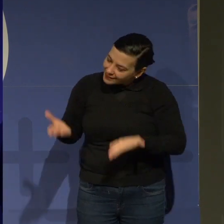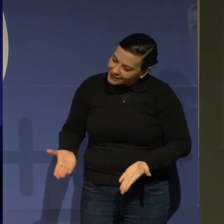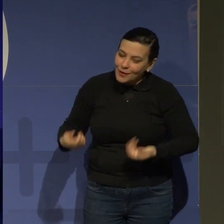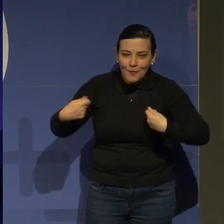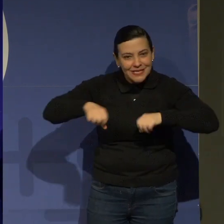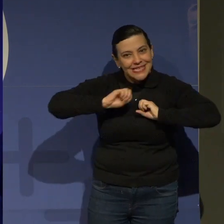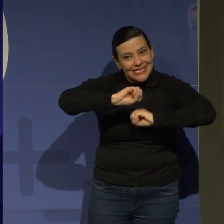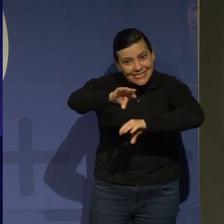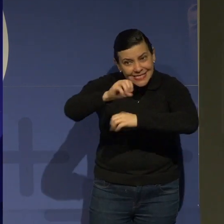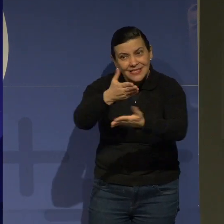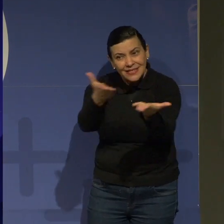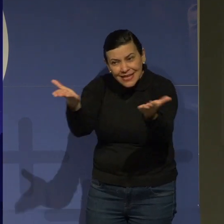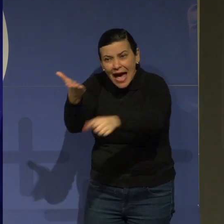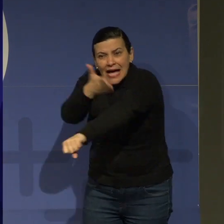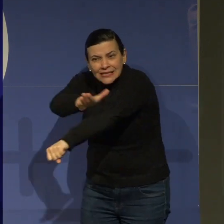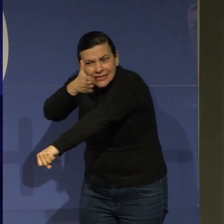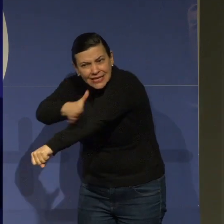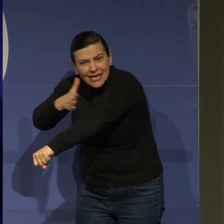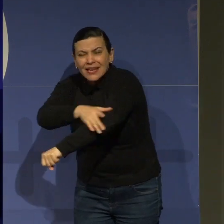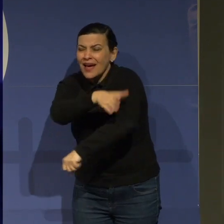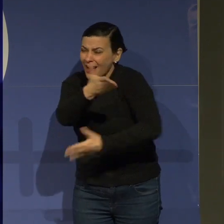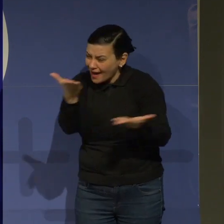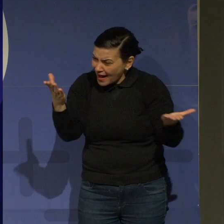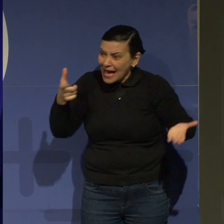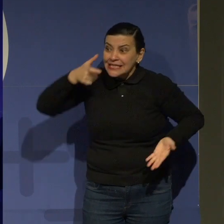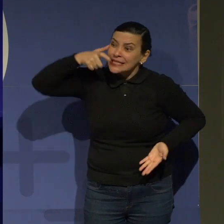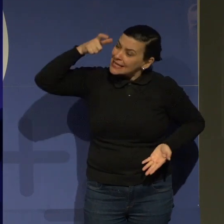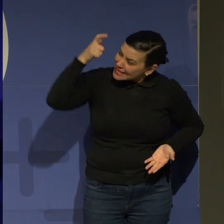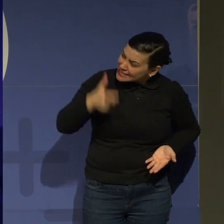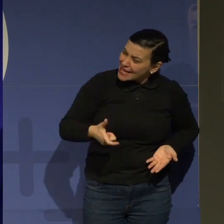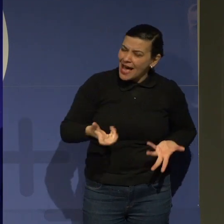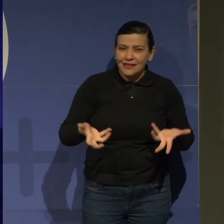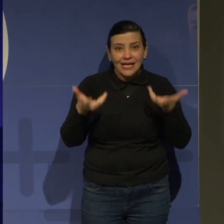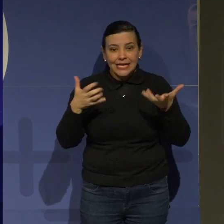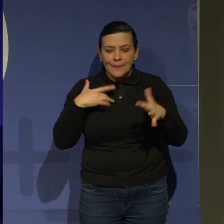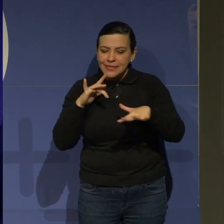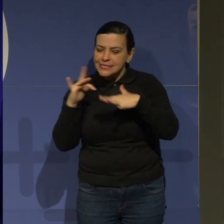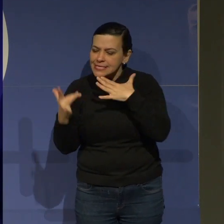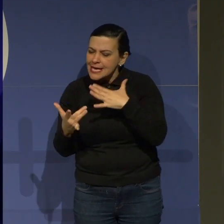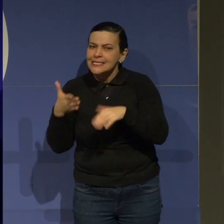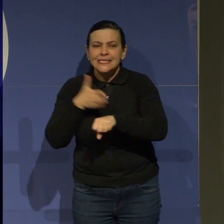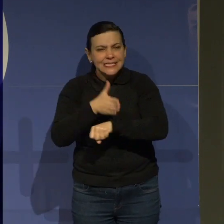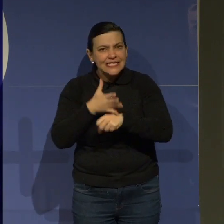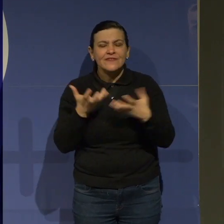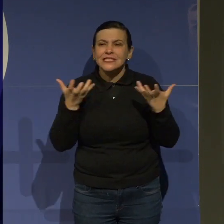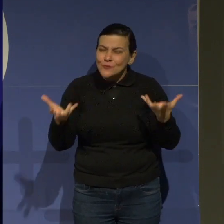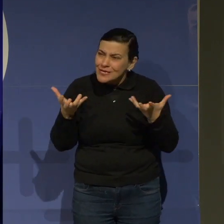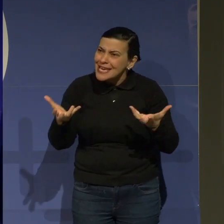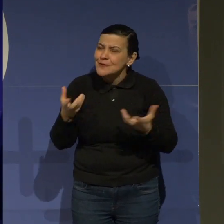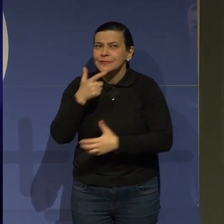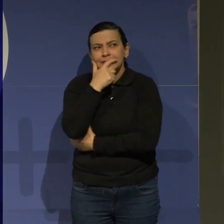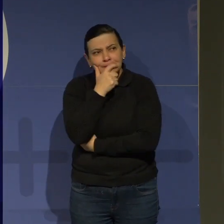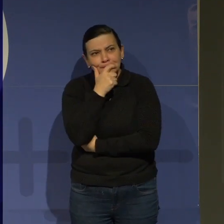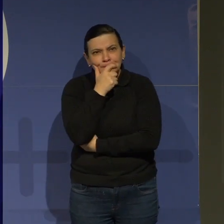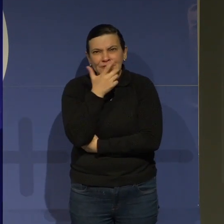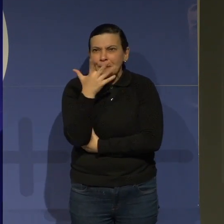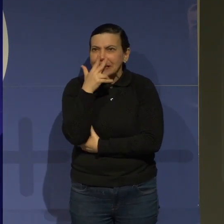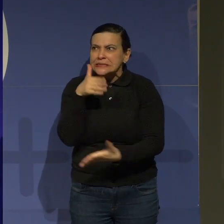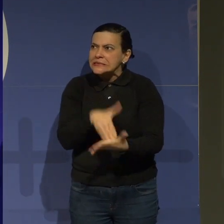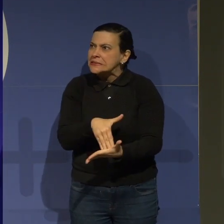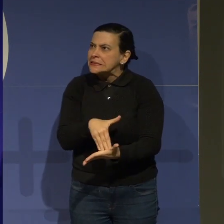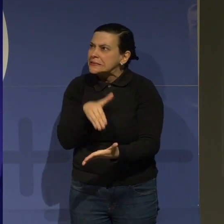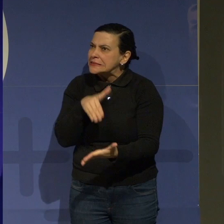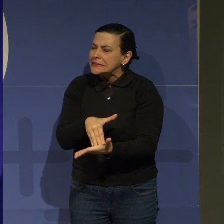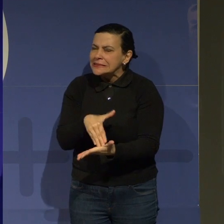fazer. De um imenso galpão com muitas luzes coloridas no teto e nas paredes. Tornar suas redes mais acessíveis. Mas, muitas Uma vezes, tem dentro de barreira,